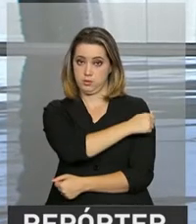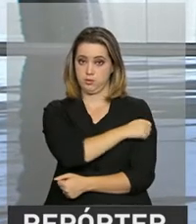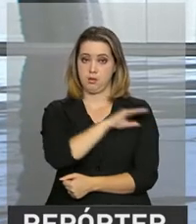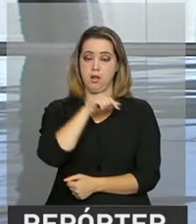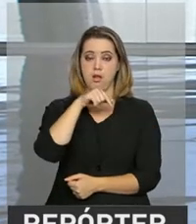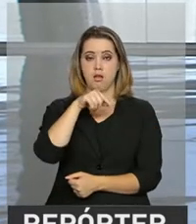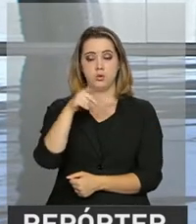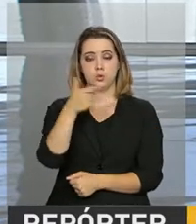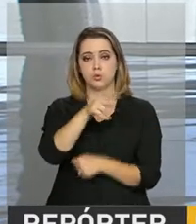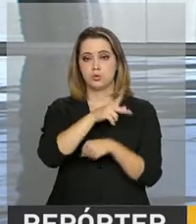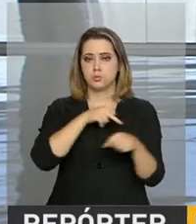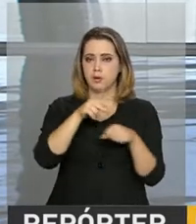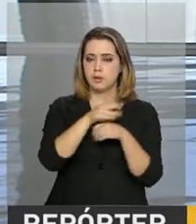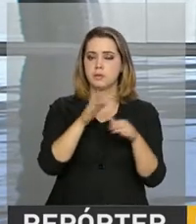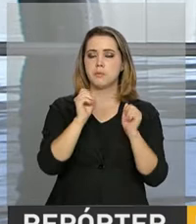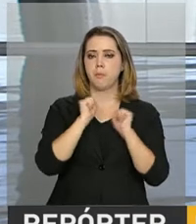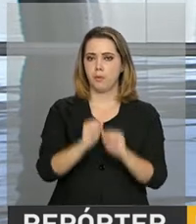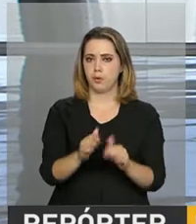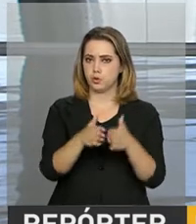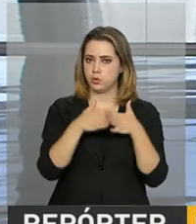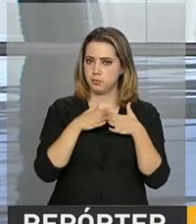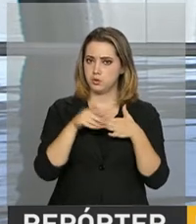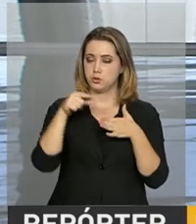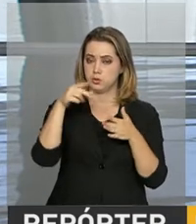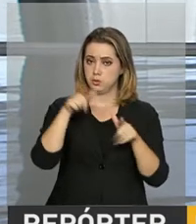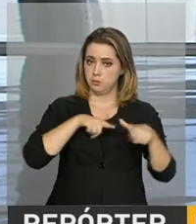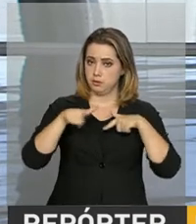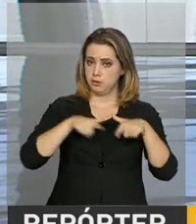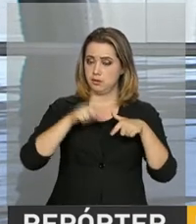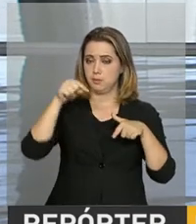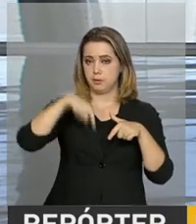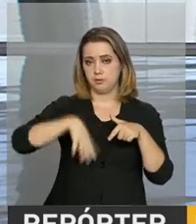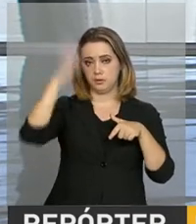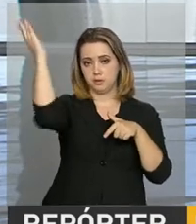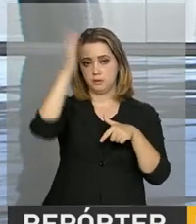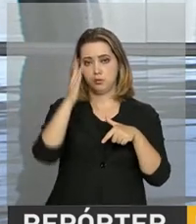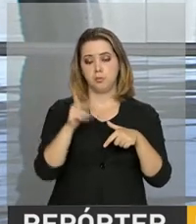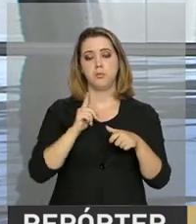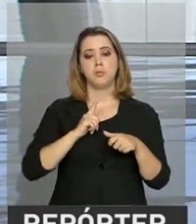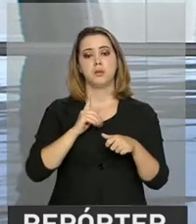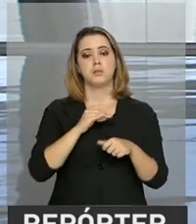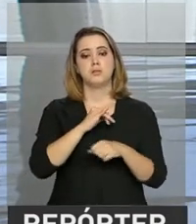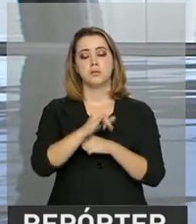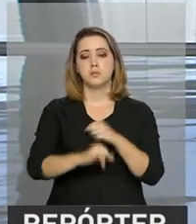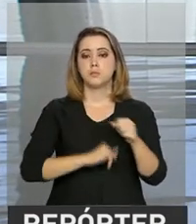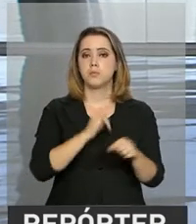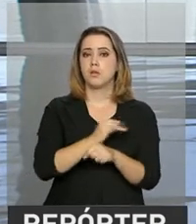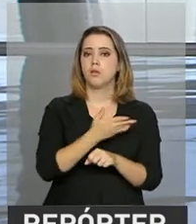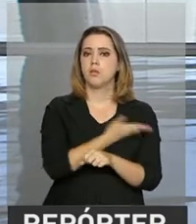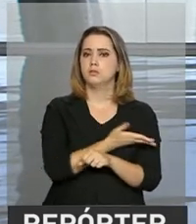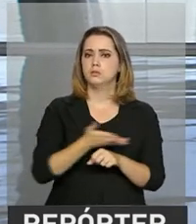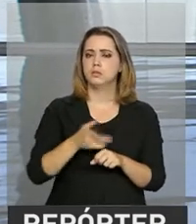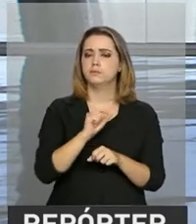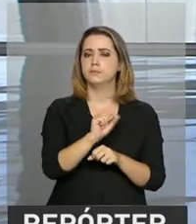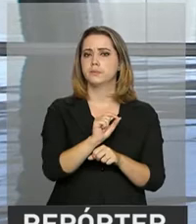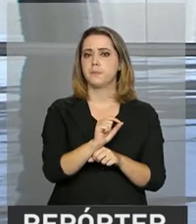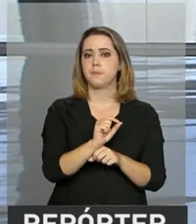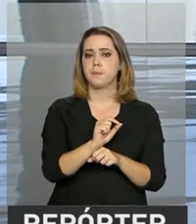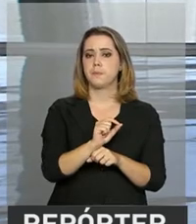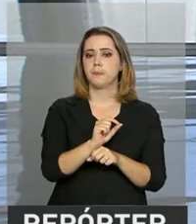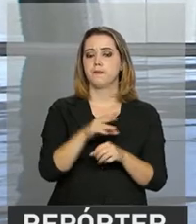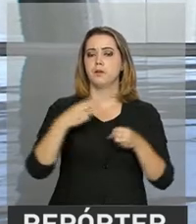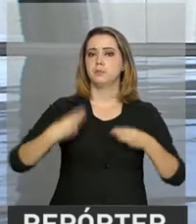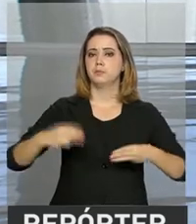podem solicitar o status de trabalhador temporário no Brasil por meio da ferramenta Migrante Web, disponibilizada